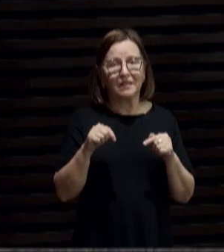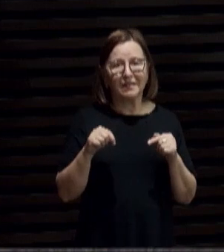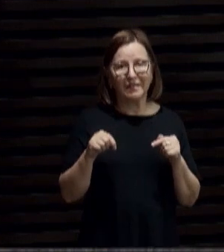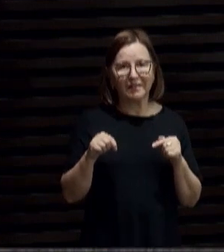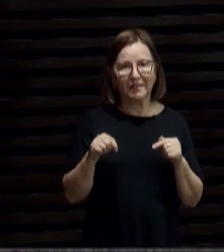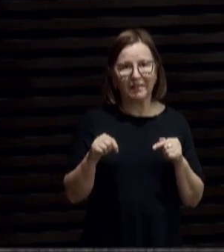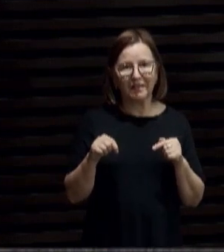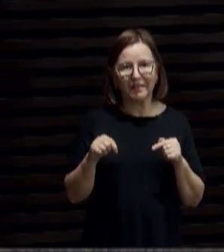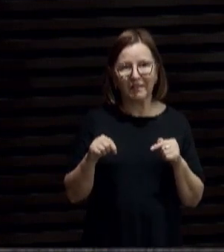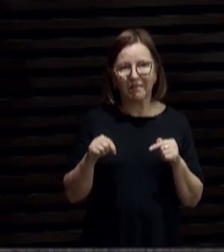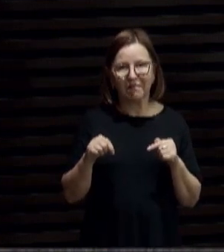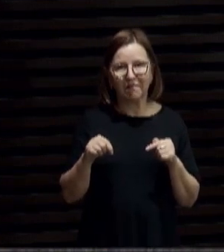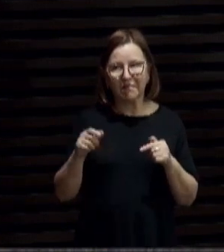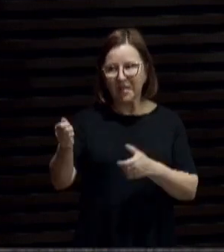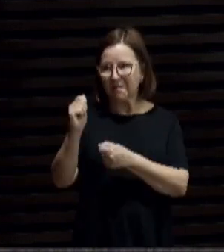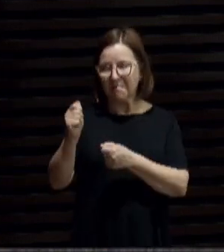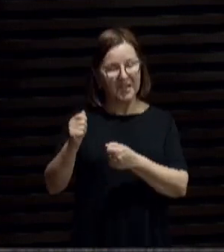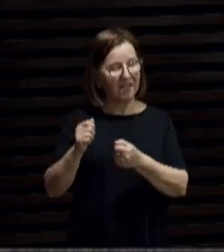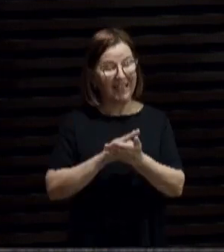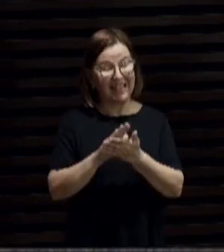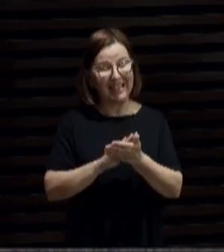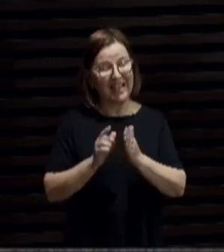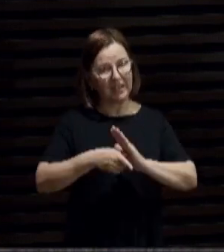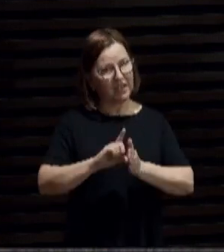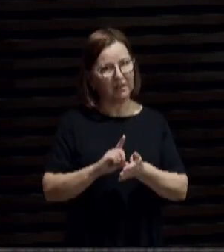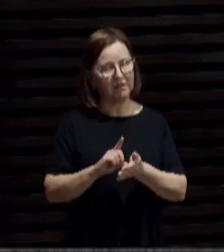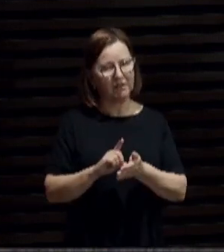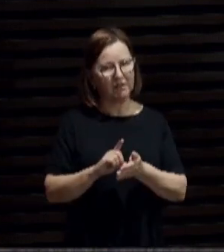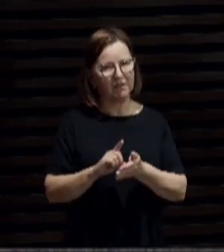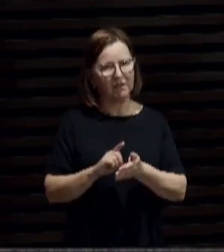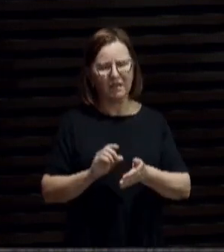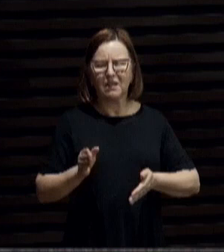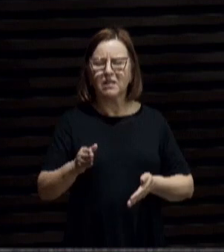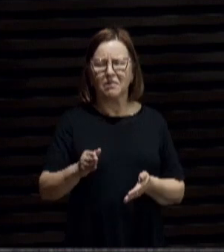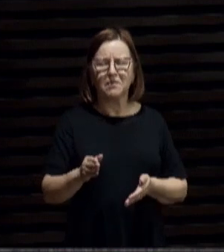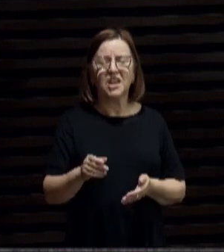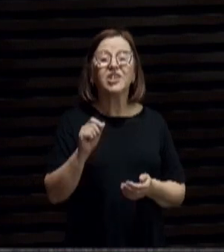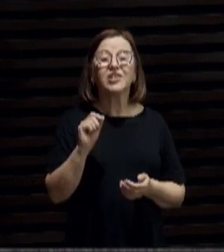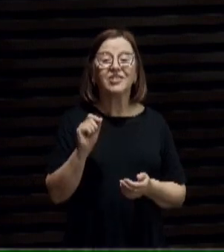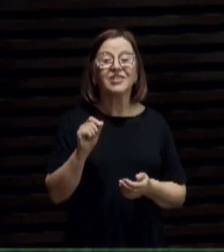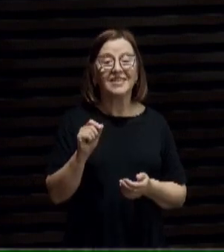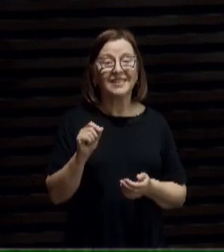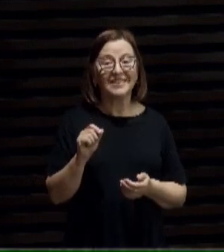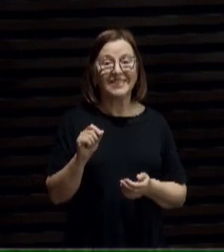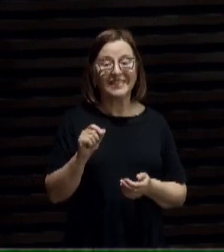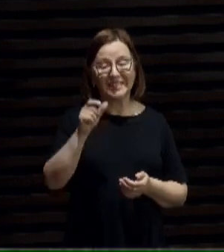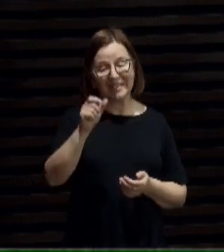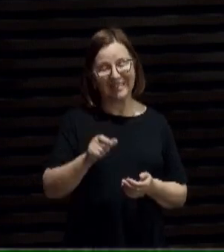Não pescaram nada. Quem é que pegou esse peixe? Tinha peixe.